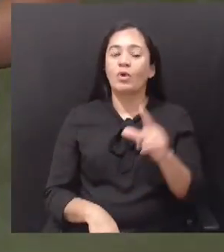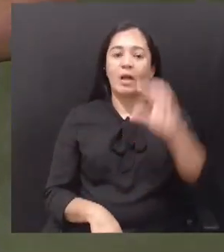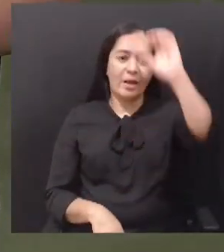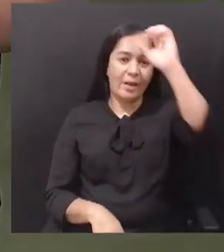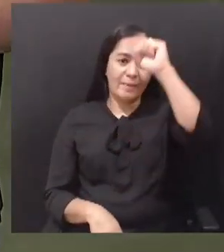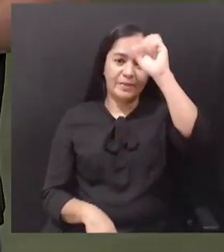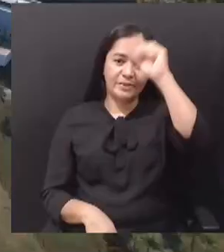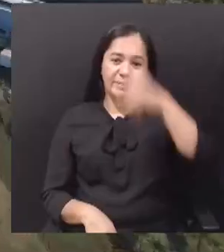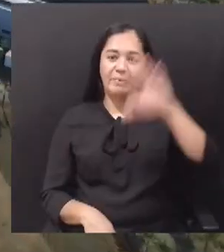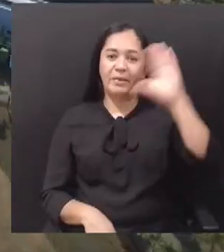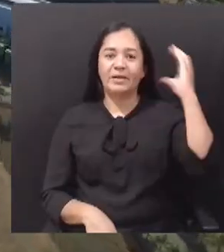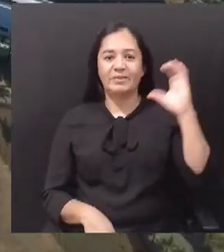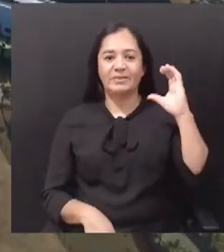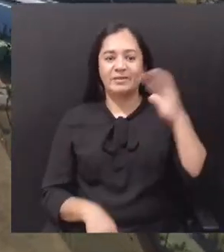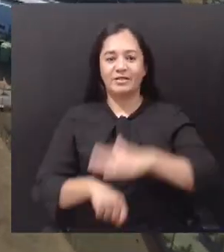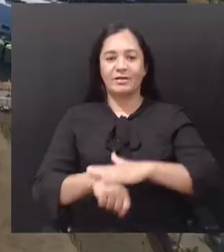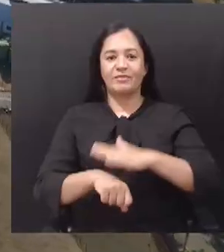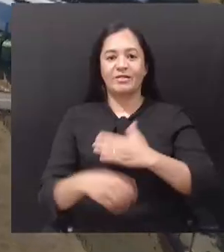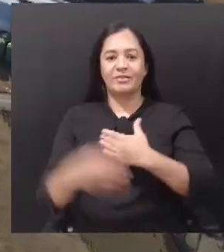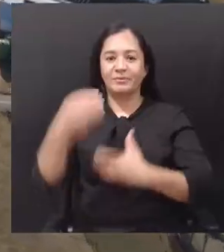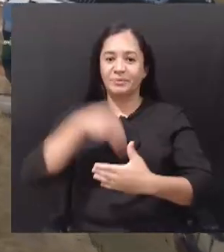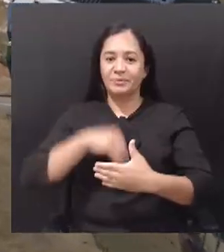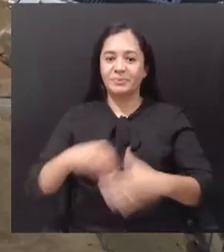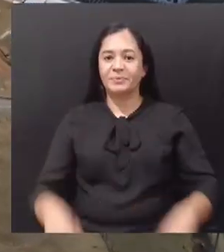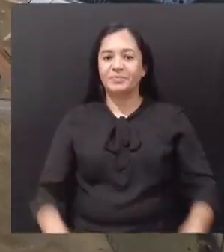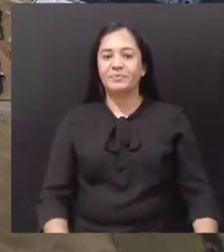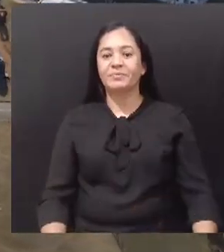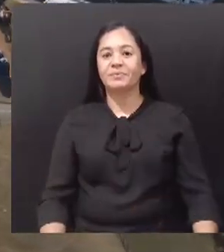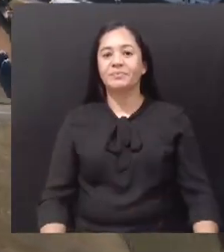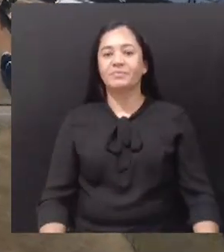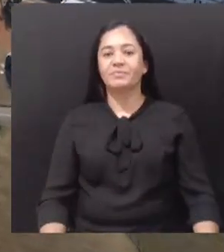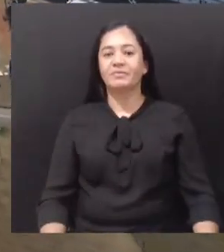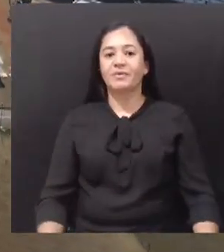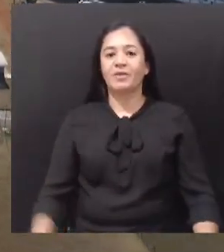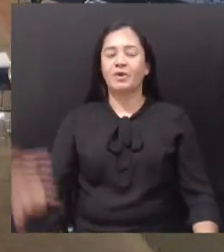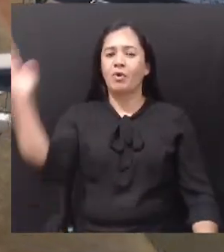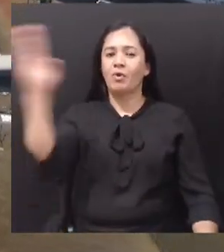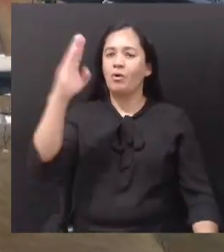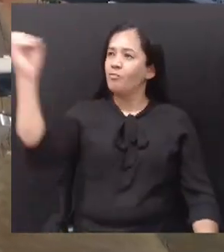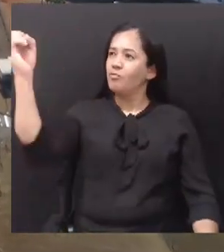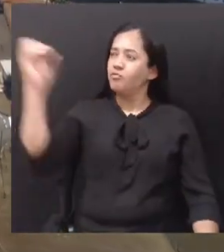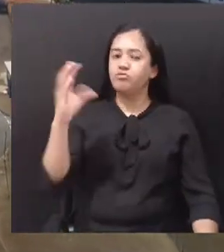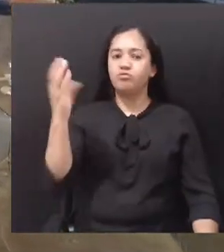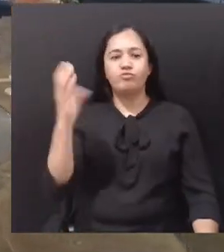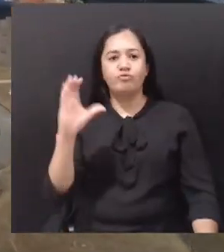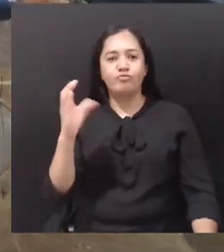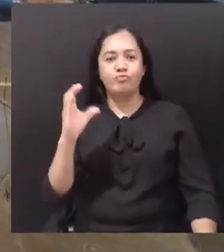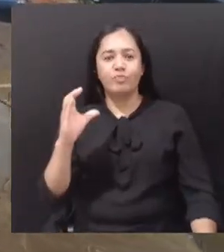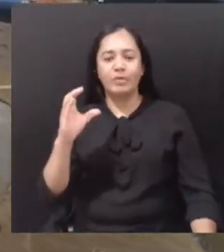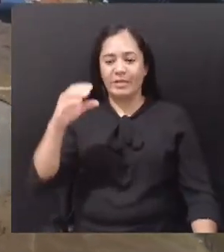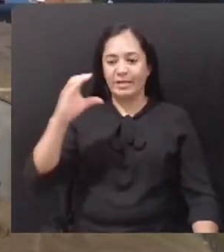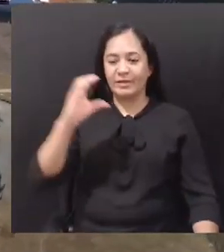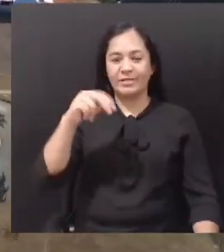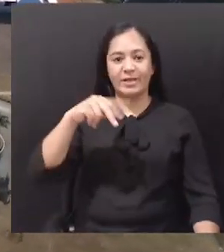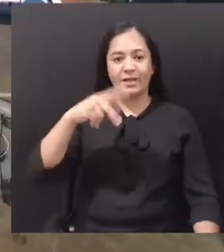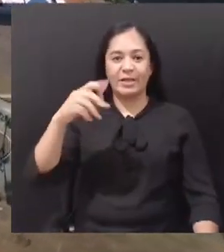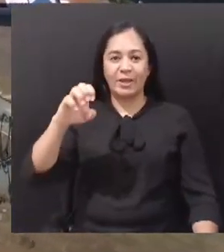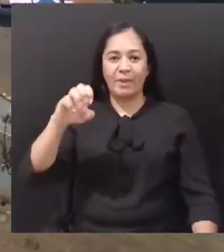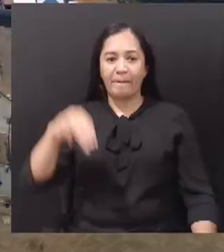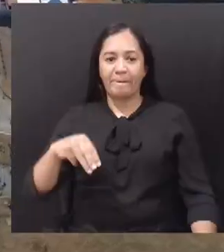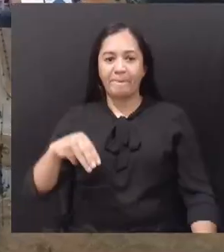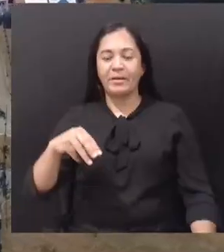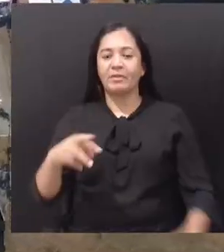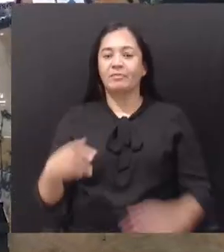feita aqui dentro. O Brasil é iluminado pela ciência e o CNPEM responsável pelo Sirius